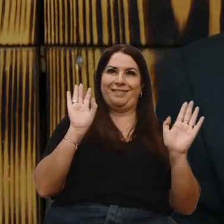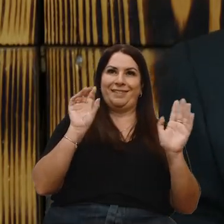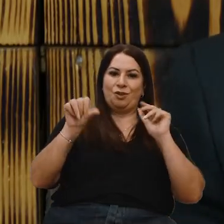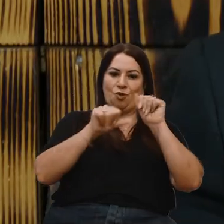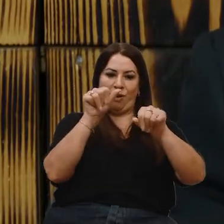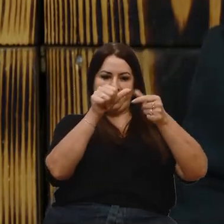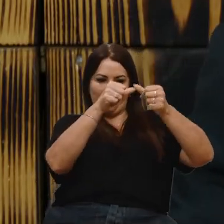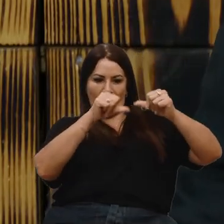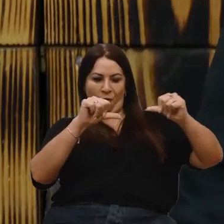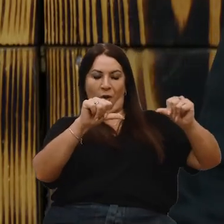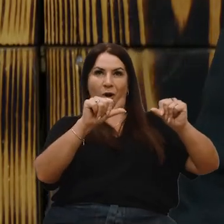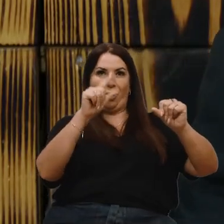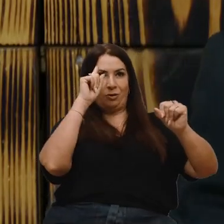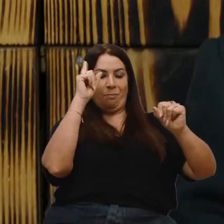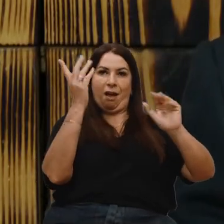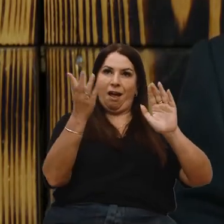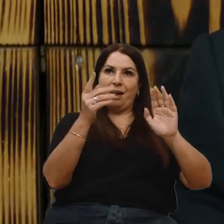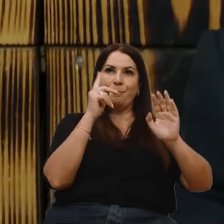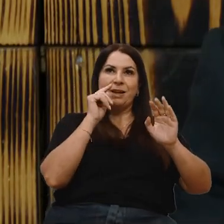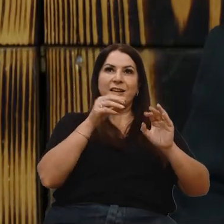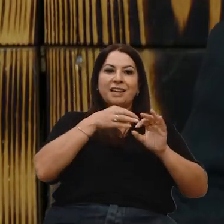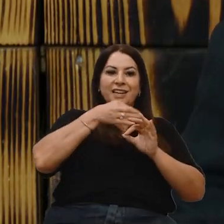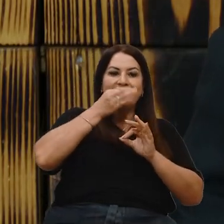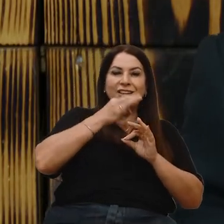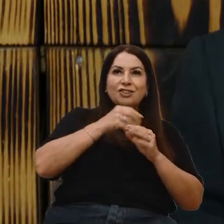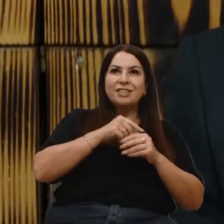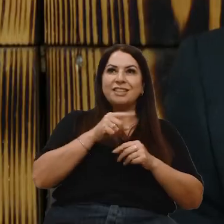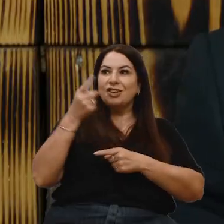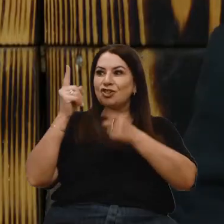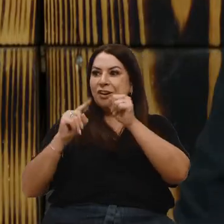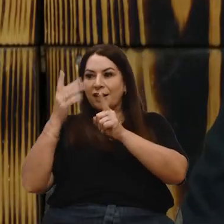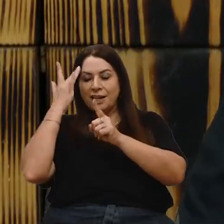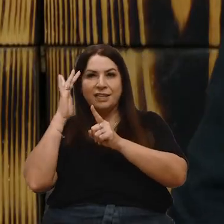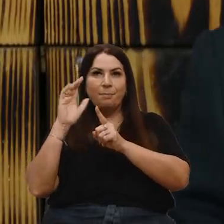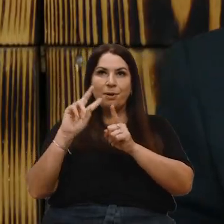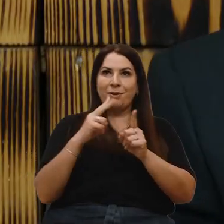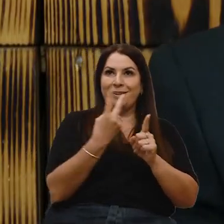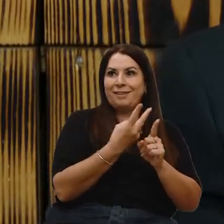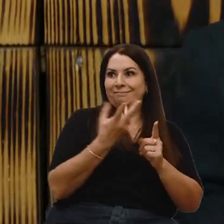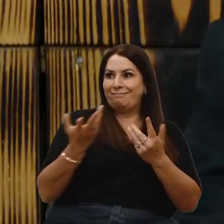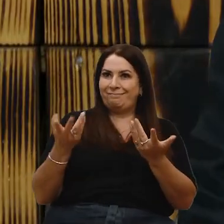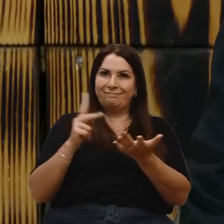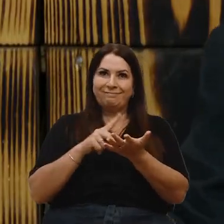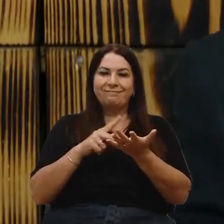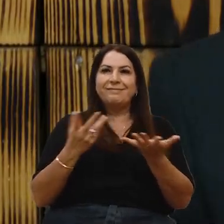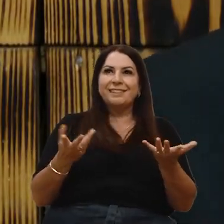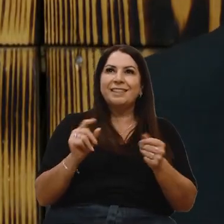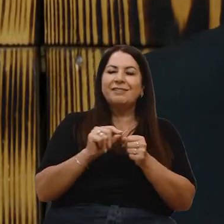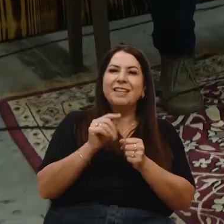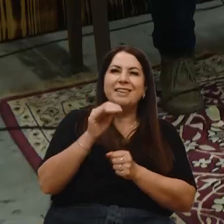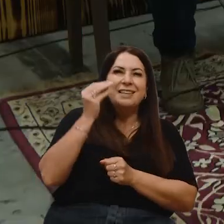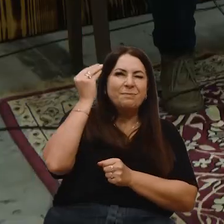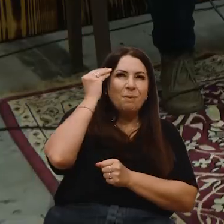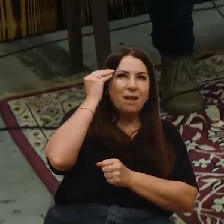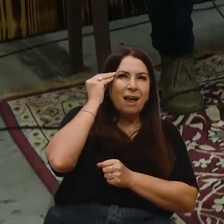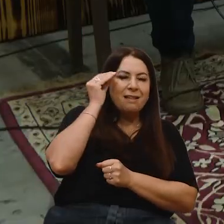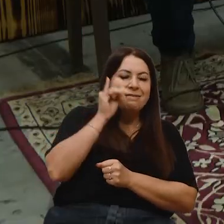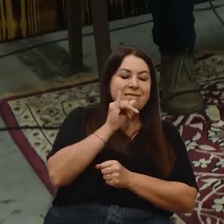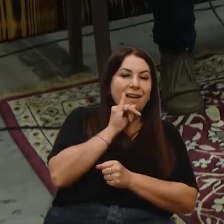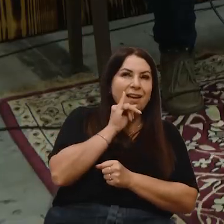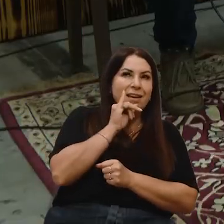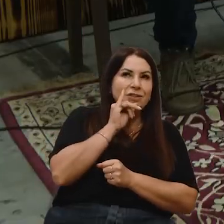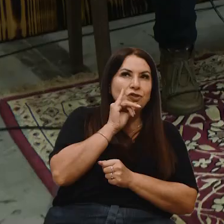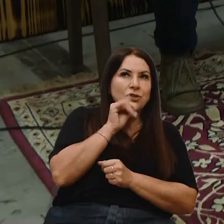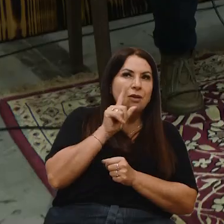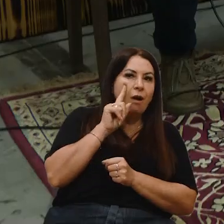Se trocasse o rótulo ali, o cara diria que o caxiense é chileno e não saberia se o chileno é chileno mesmo. Se fizesse um teste às